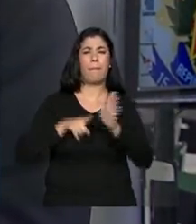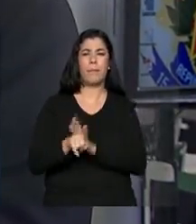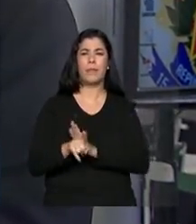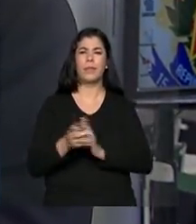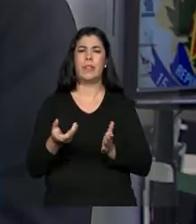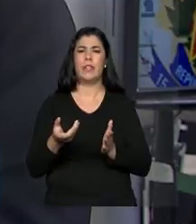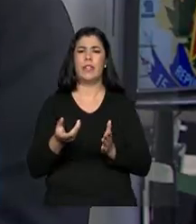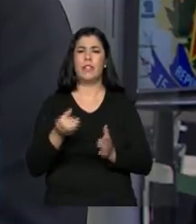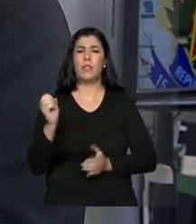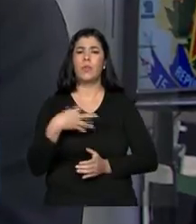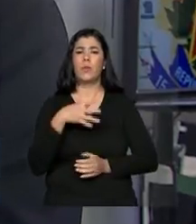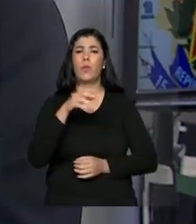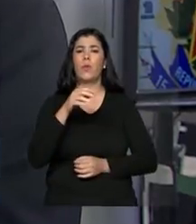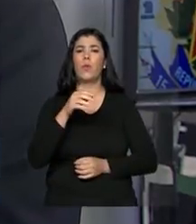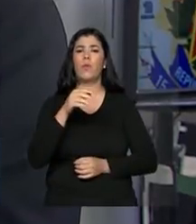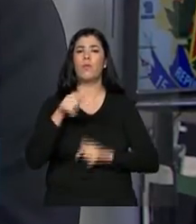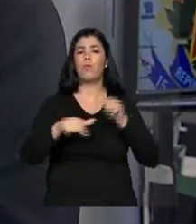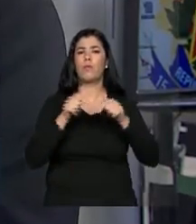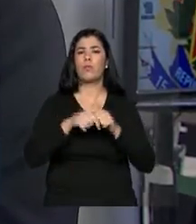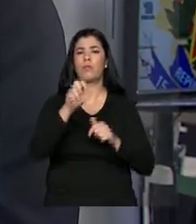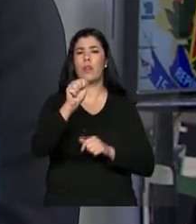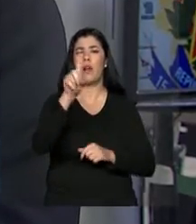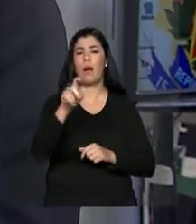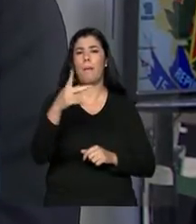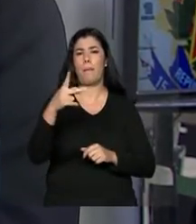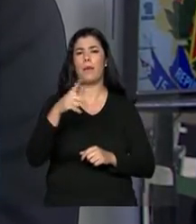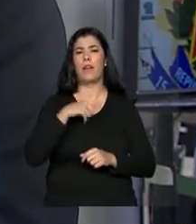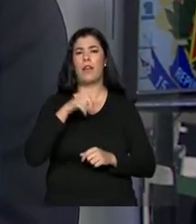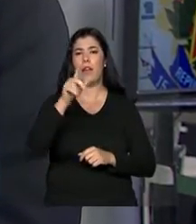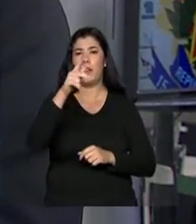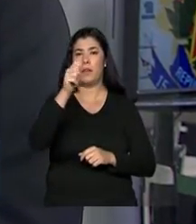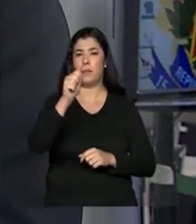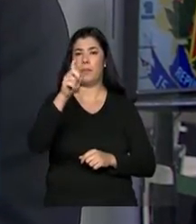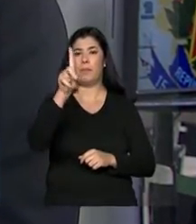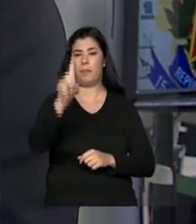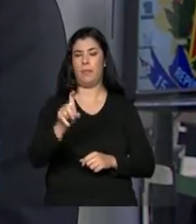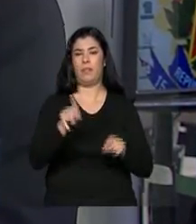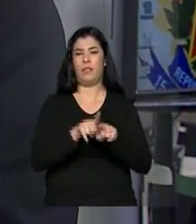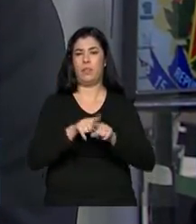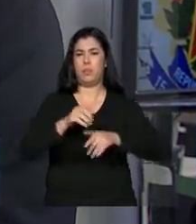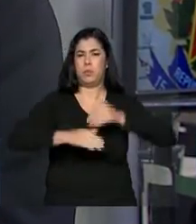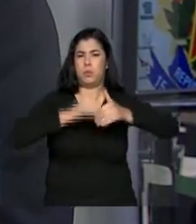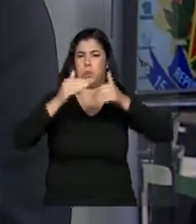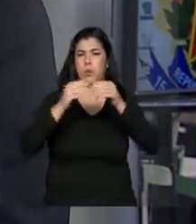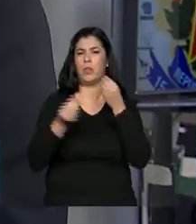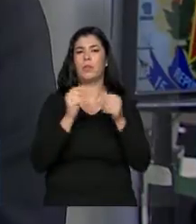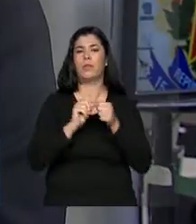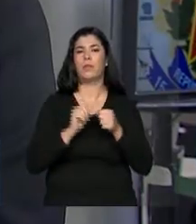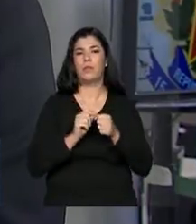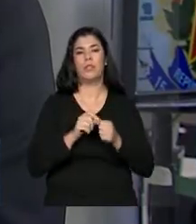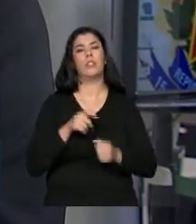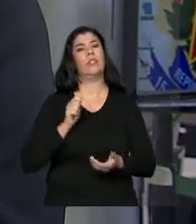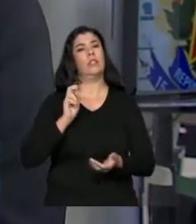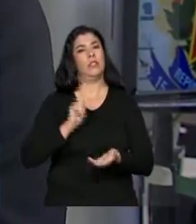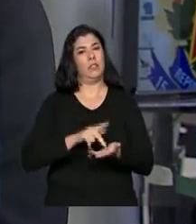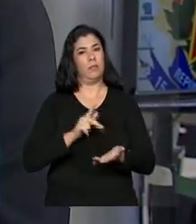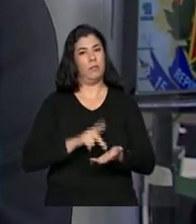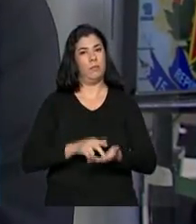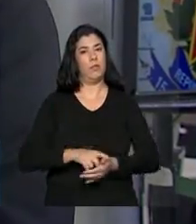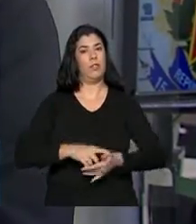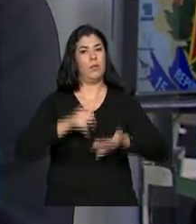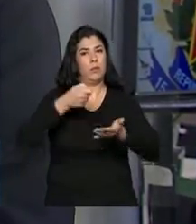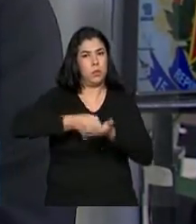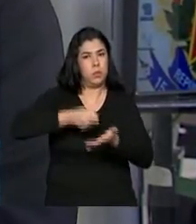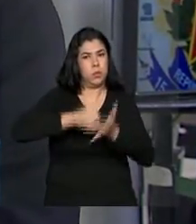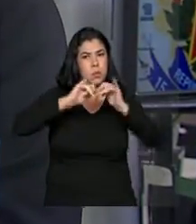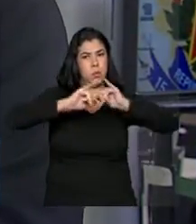hoje, o papel da Apex Brasil também vai ser estendido? O papel da Apex Brasil fica mais intenso através, a partir da publicação do